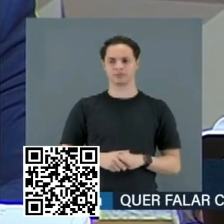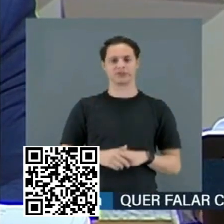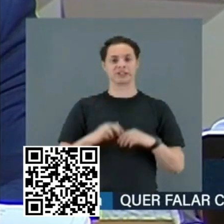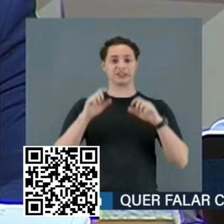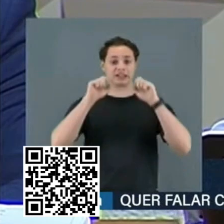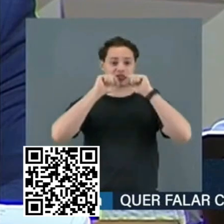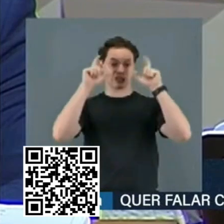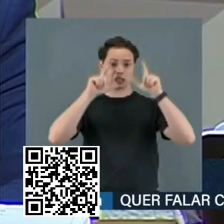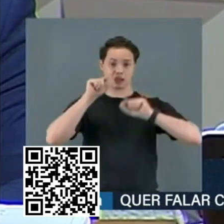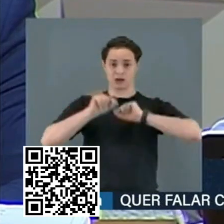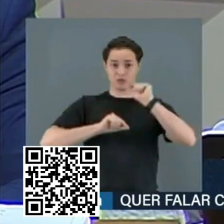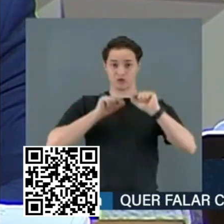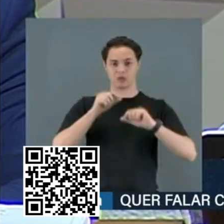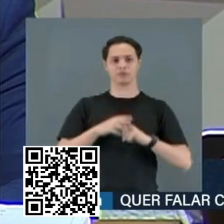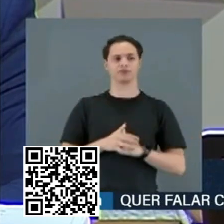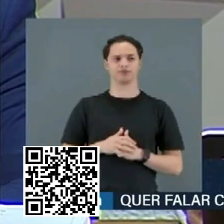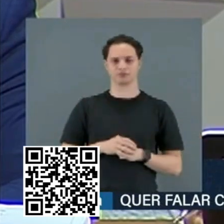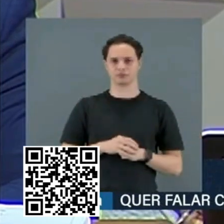pontuar aqui